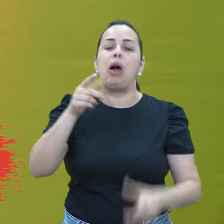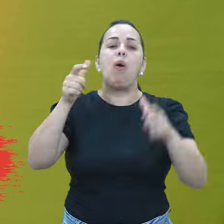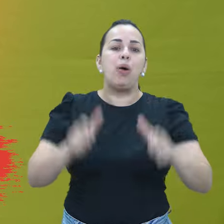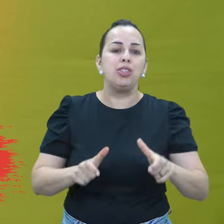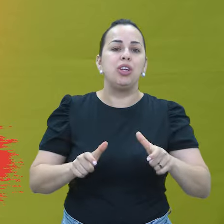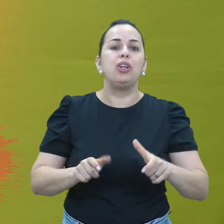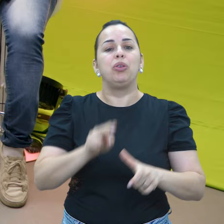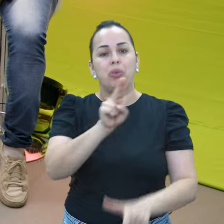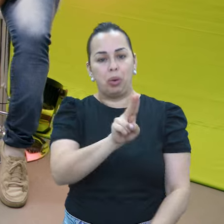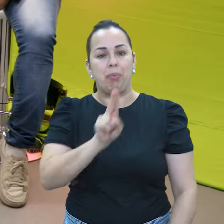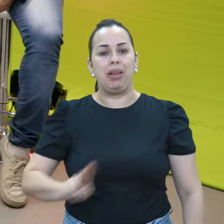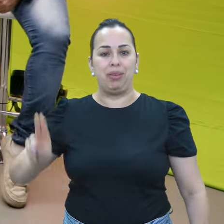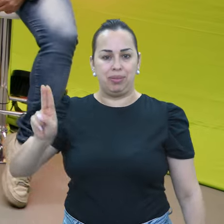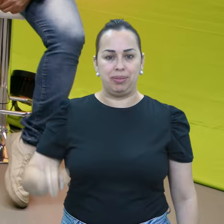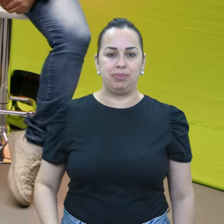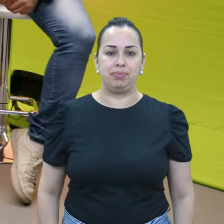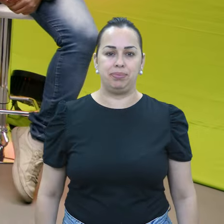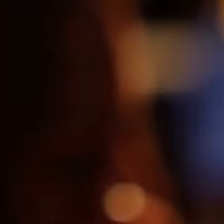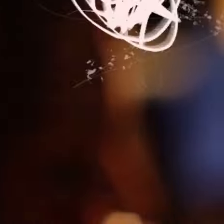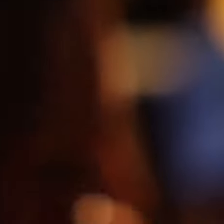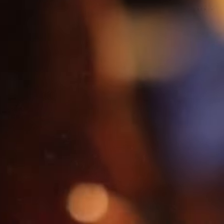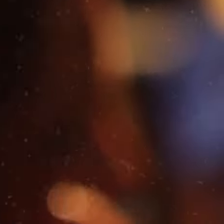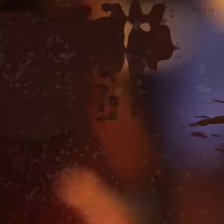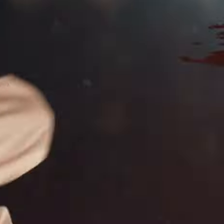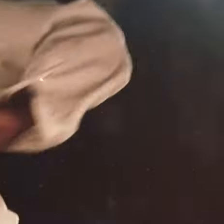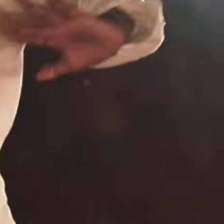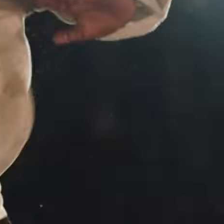bairro Urbanova. Daqui a pouco tem mais conexão.